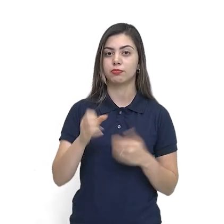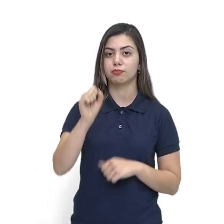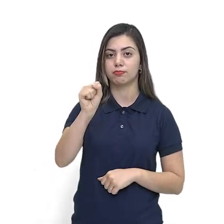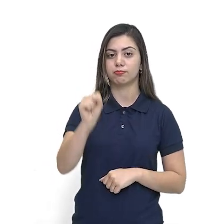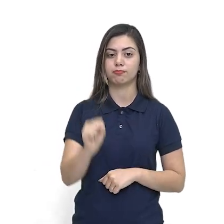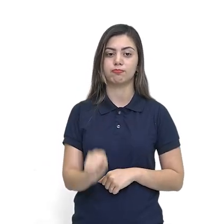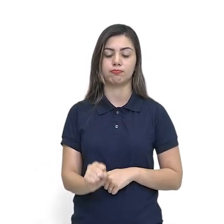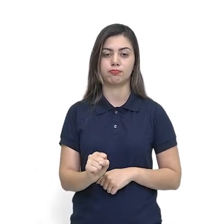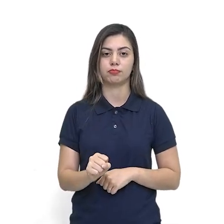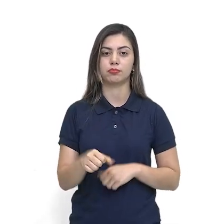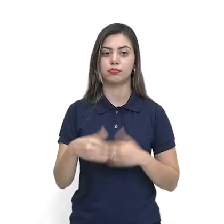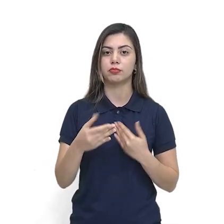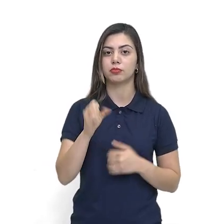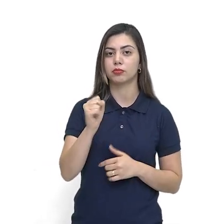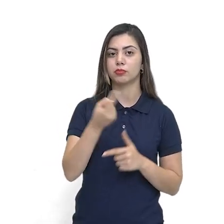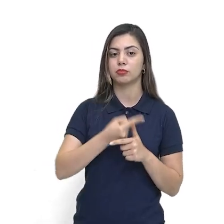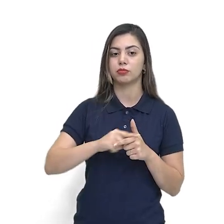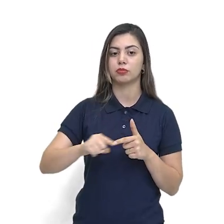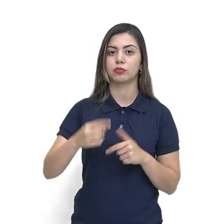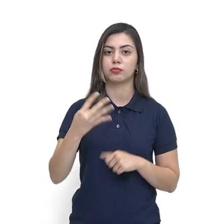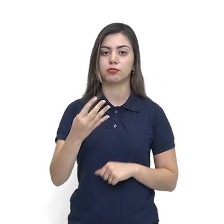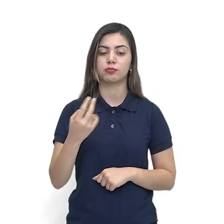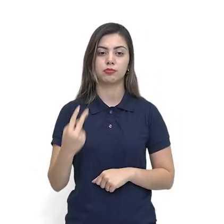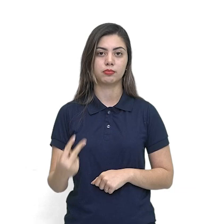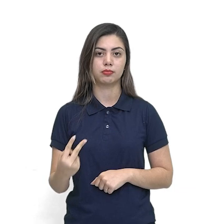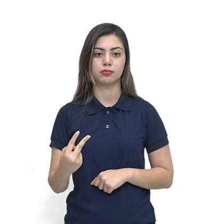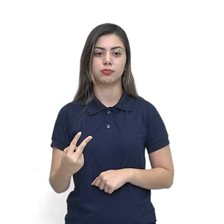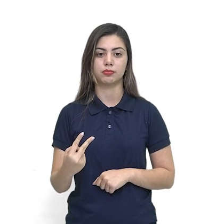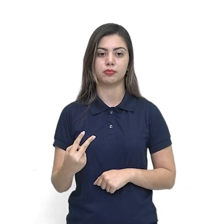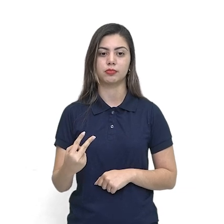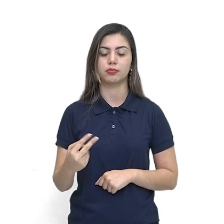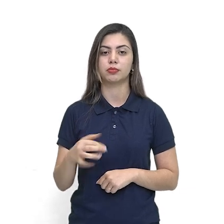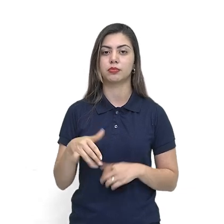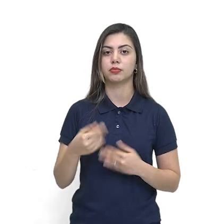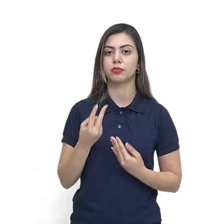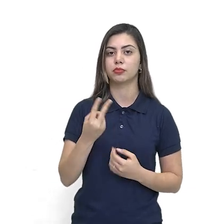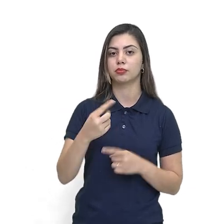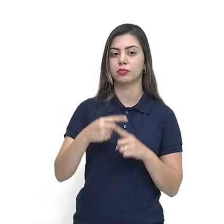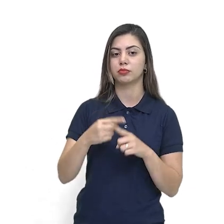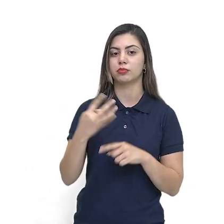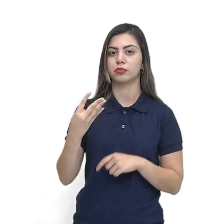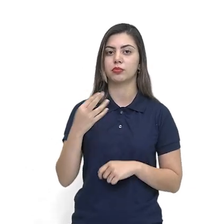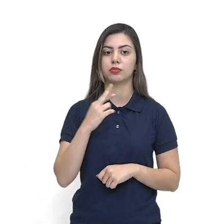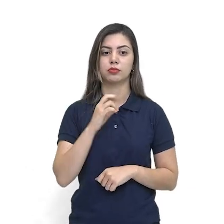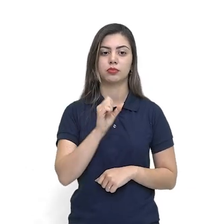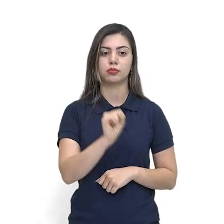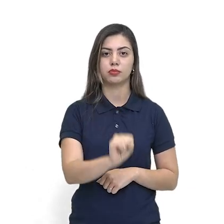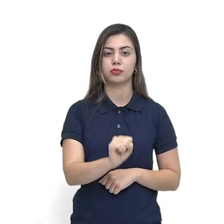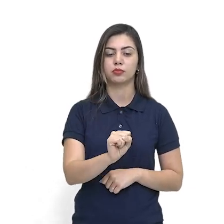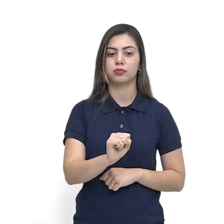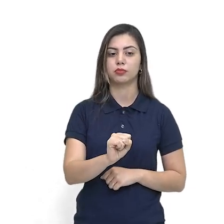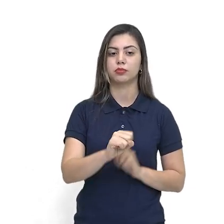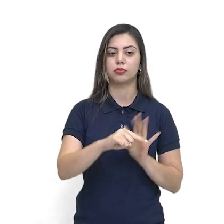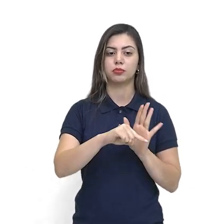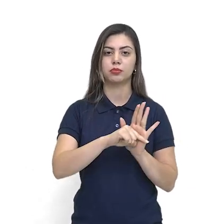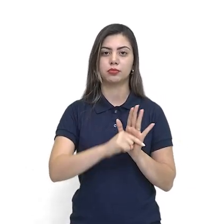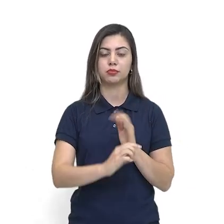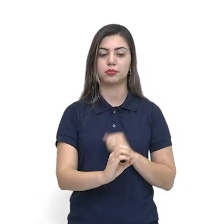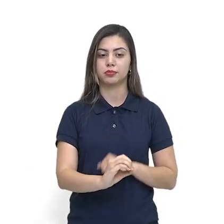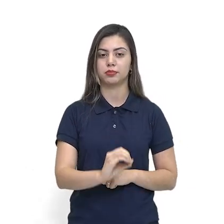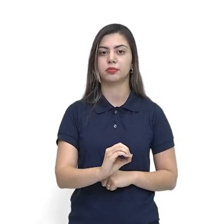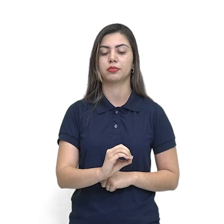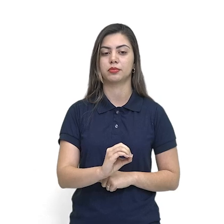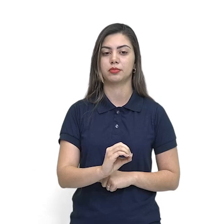8. 8 dividido por 4 vai me dar 2. 2 vezes 4 é 8. Vem para cá, isso dá 0.